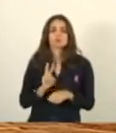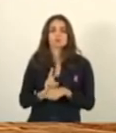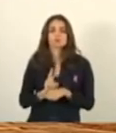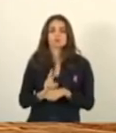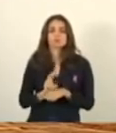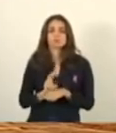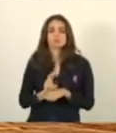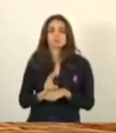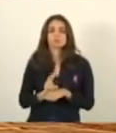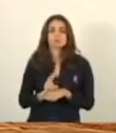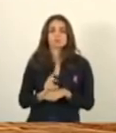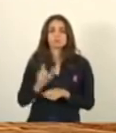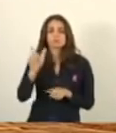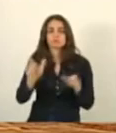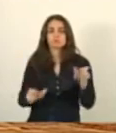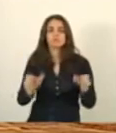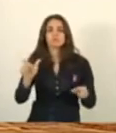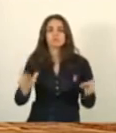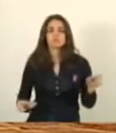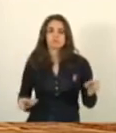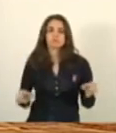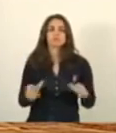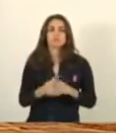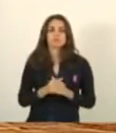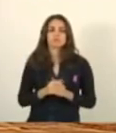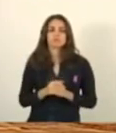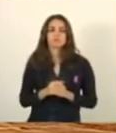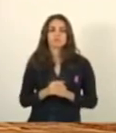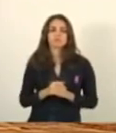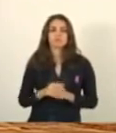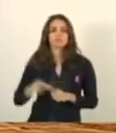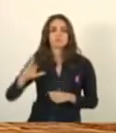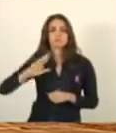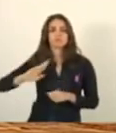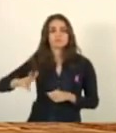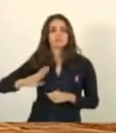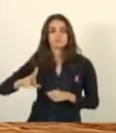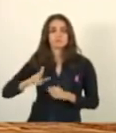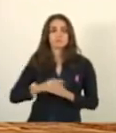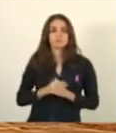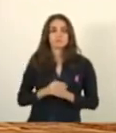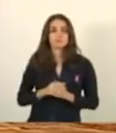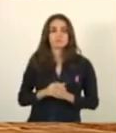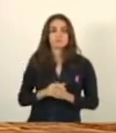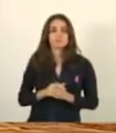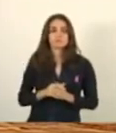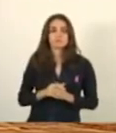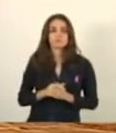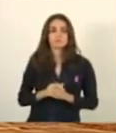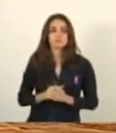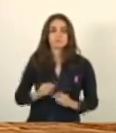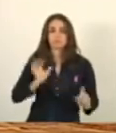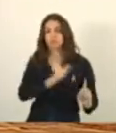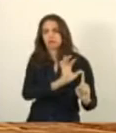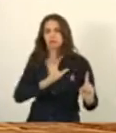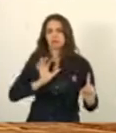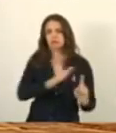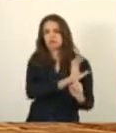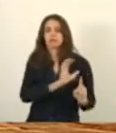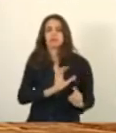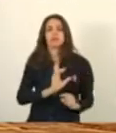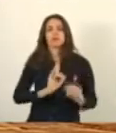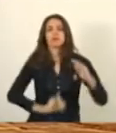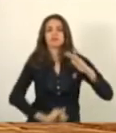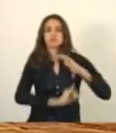mais desfavorecidos. Não é agredindo instituições fortes, não é agredindo instituições